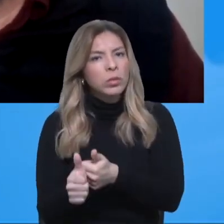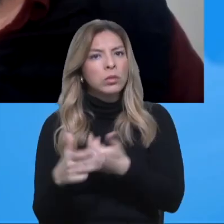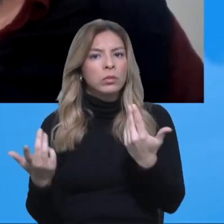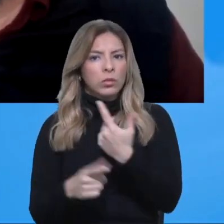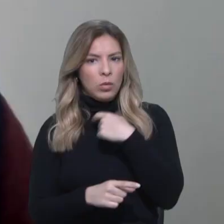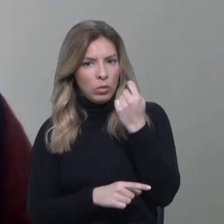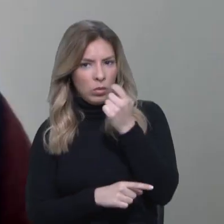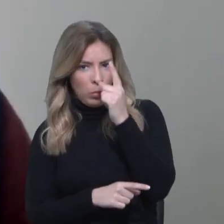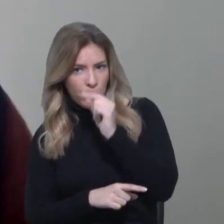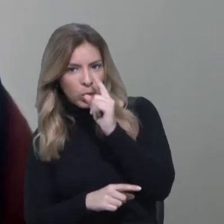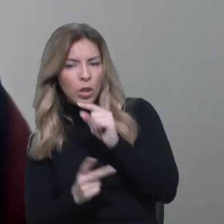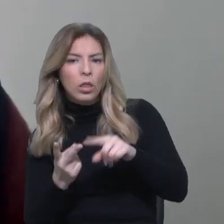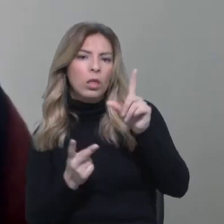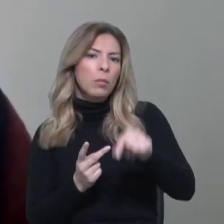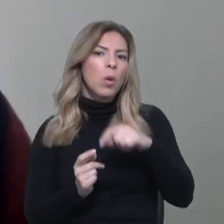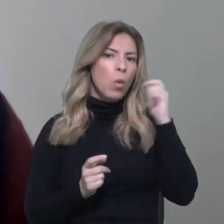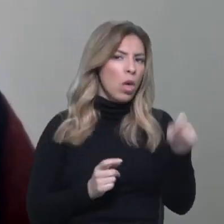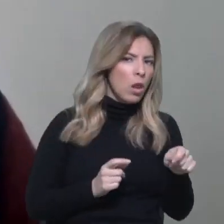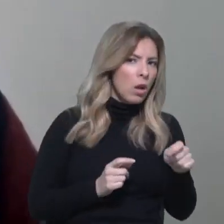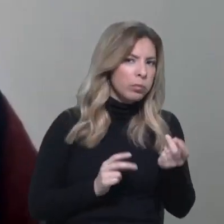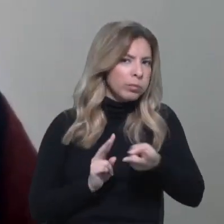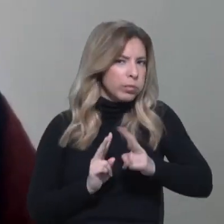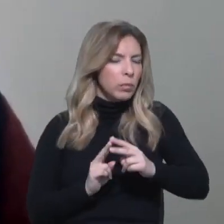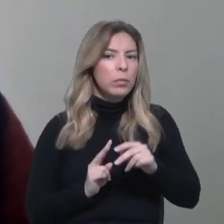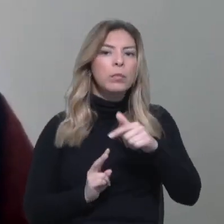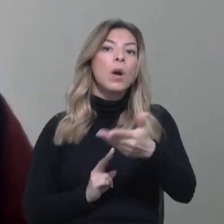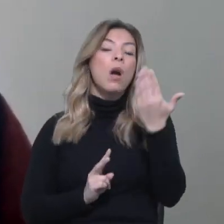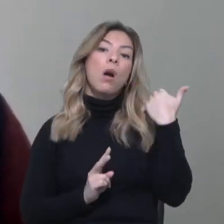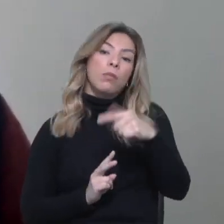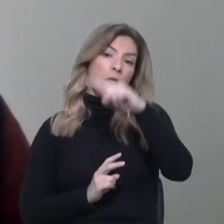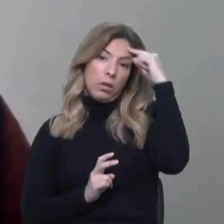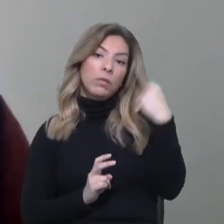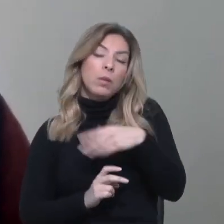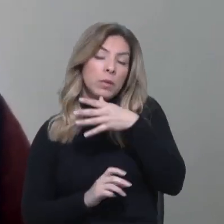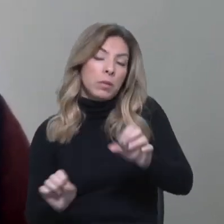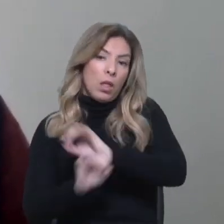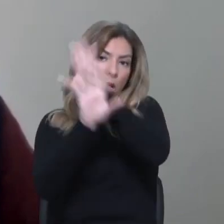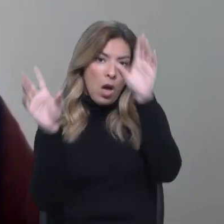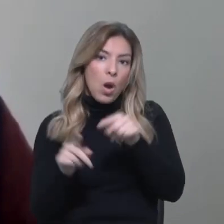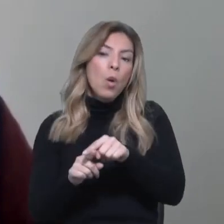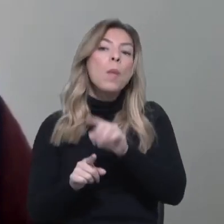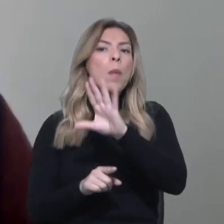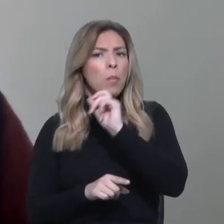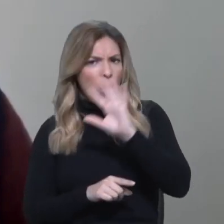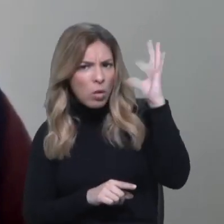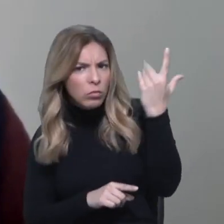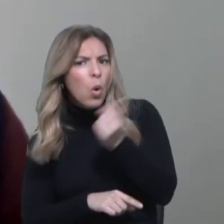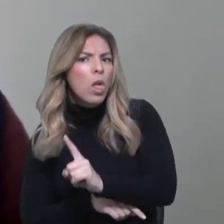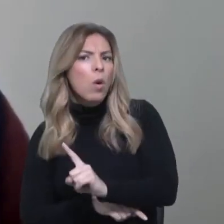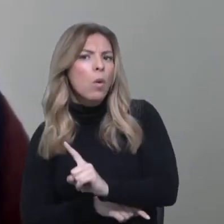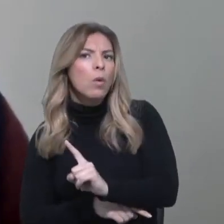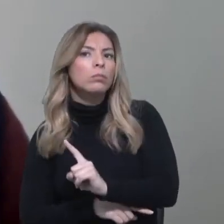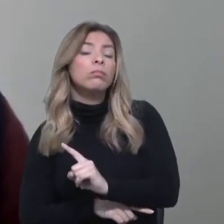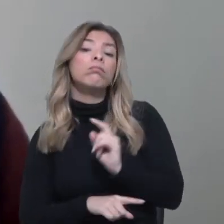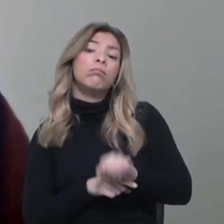Ucrânia? É algo difícil ainda de perceber, Mas porque pode acontecer? já estamos a falar